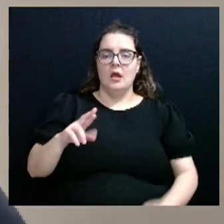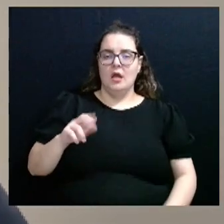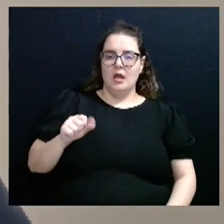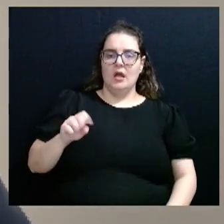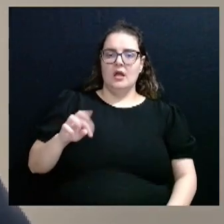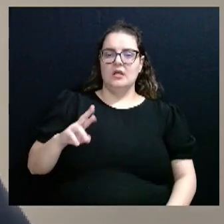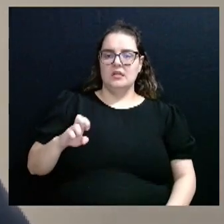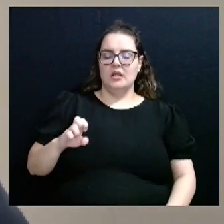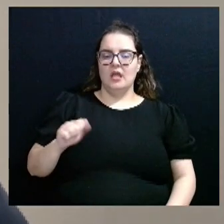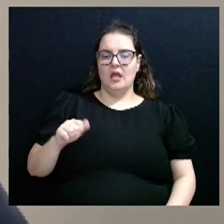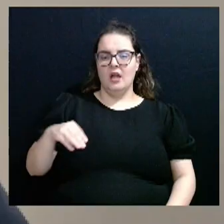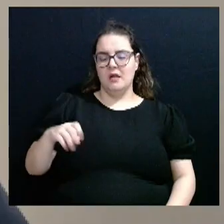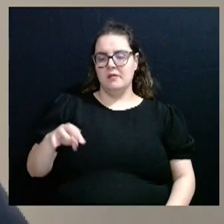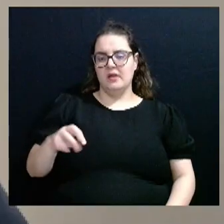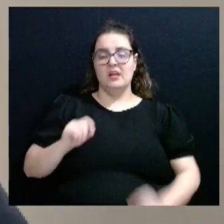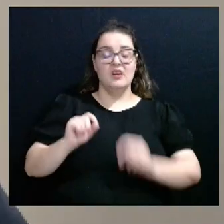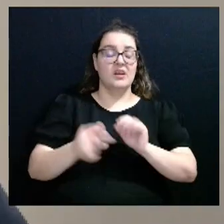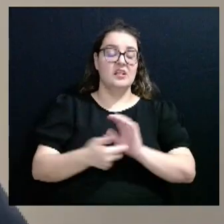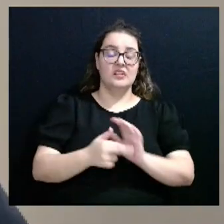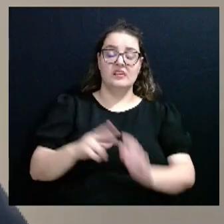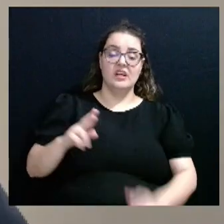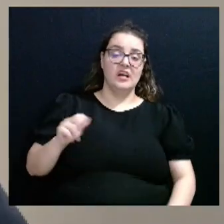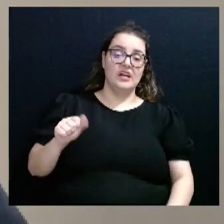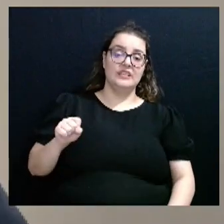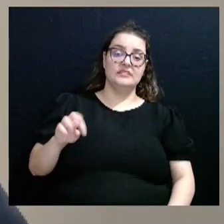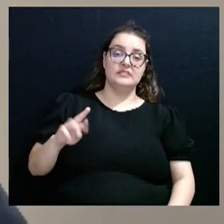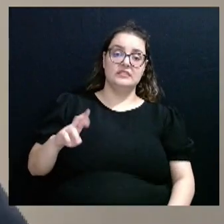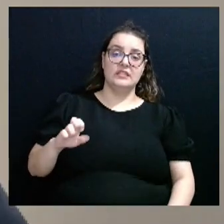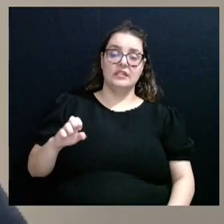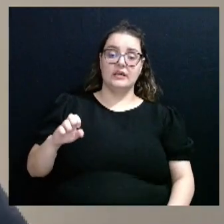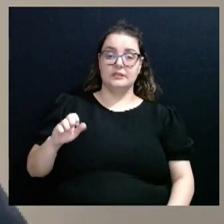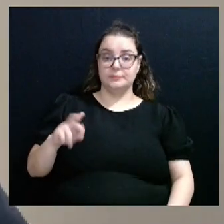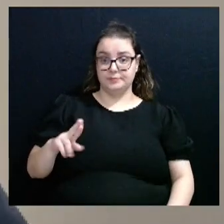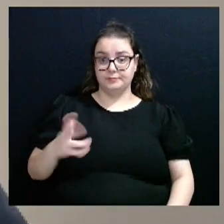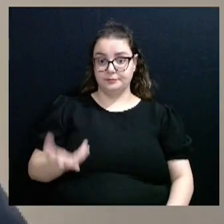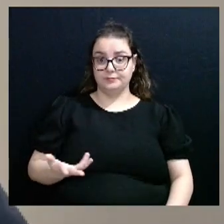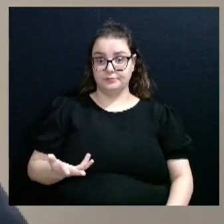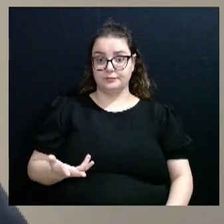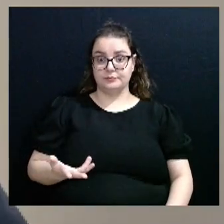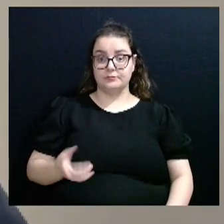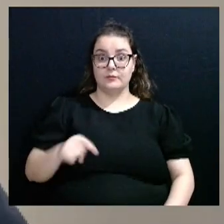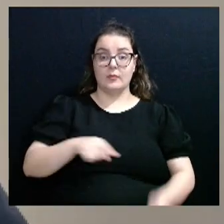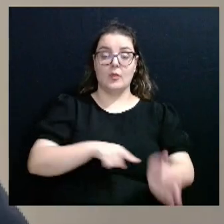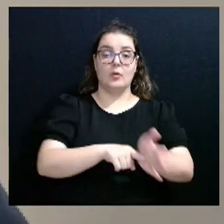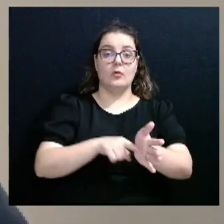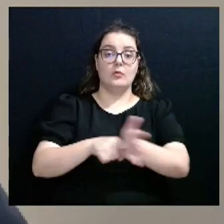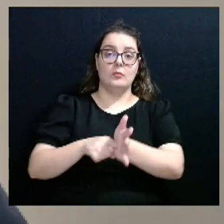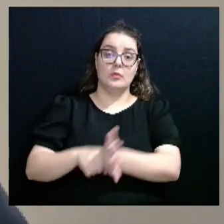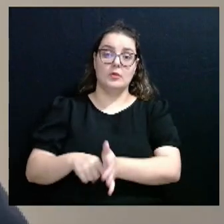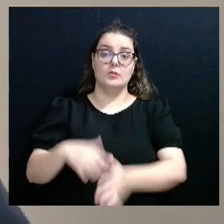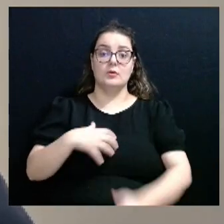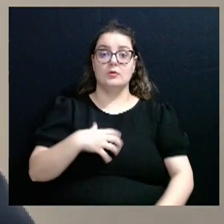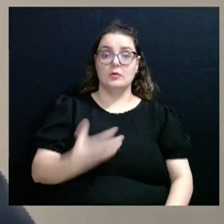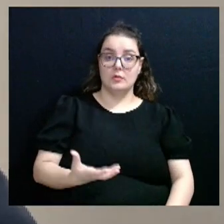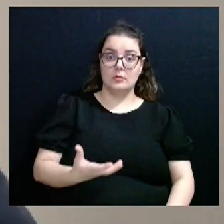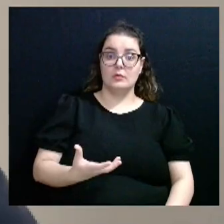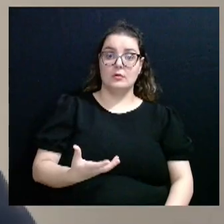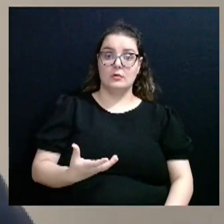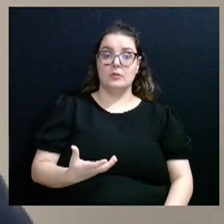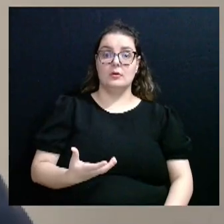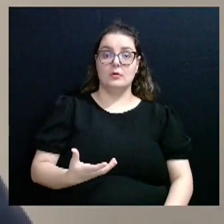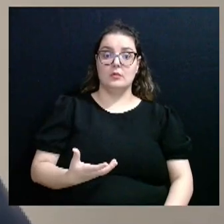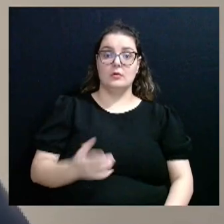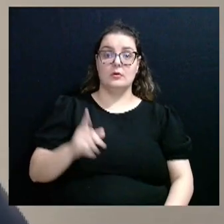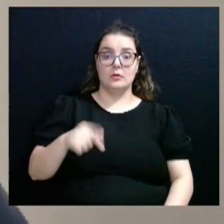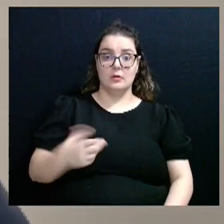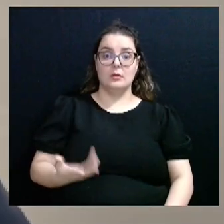né? Rastrear nada mais é do que fazer uma pesquisa de uma condição, uma doença, no caso do câncer de próstata, que é o que a